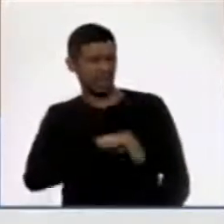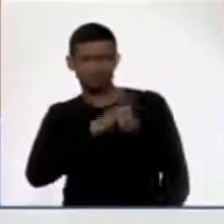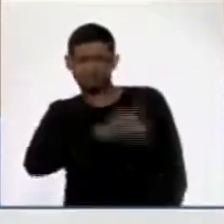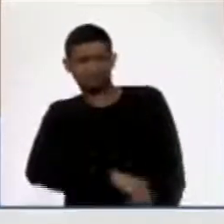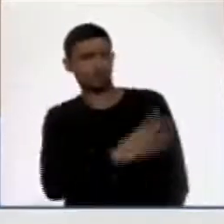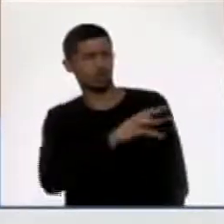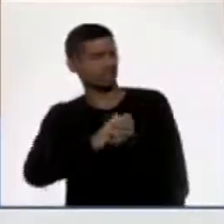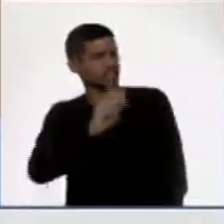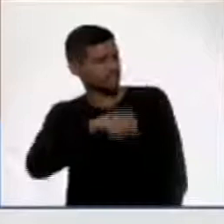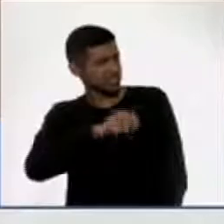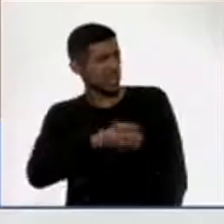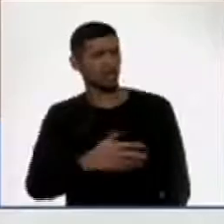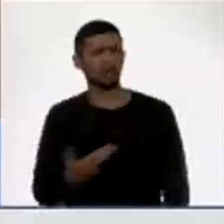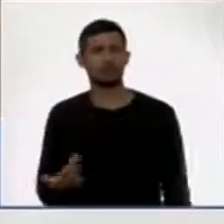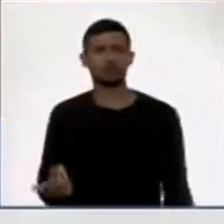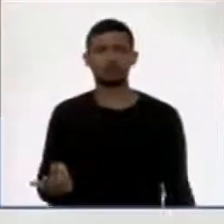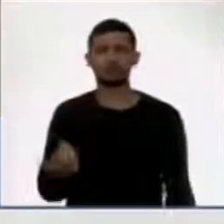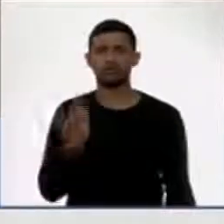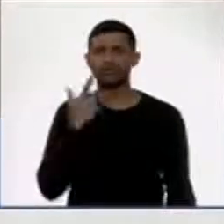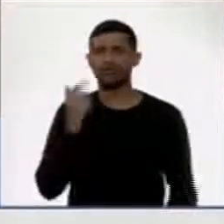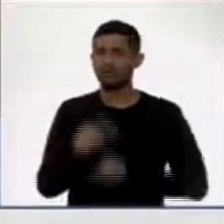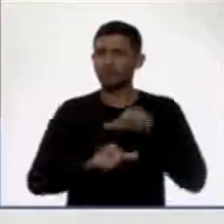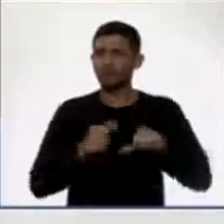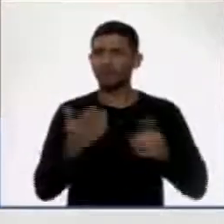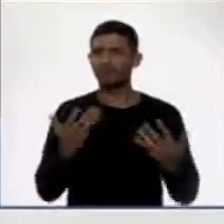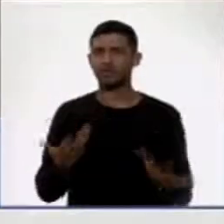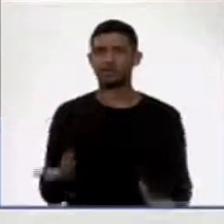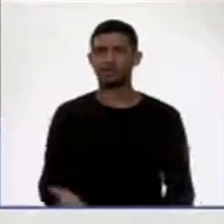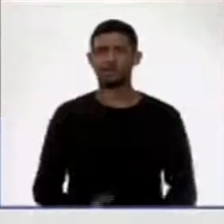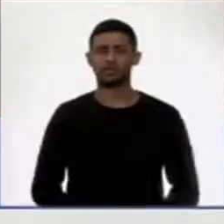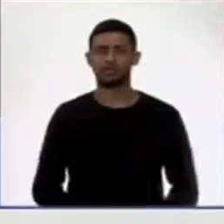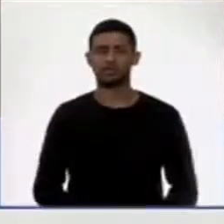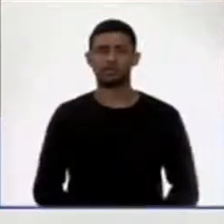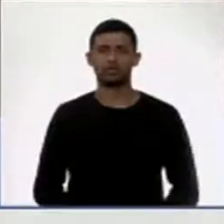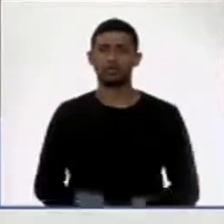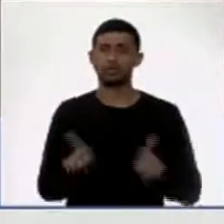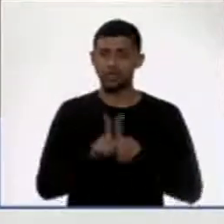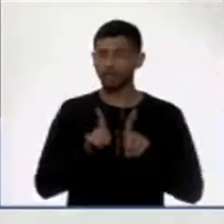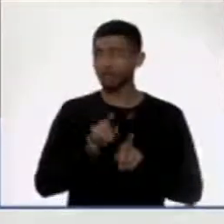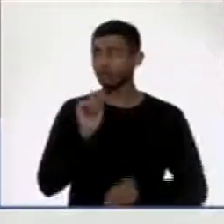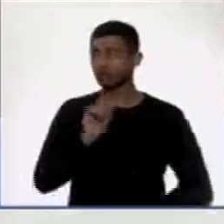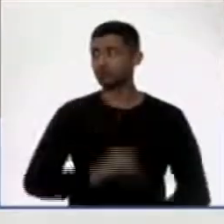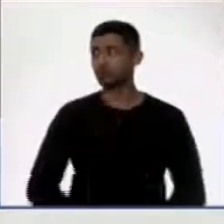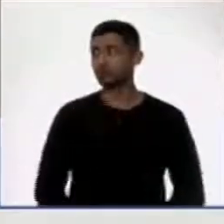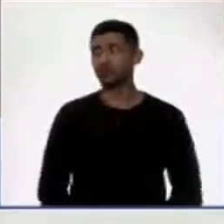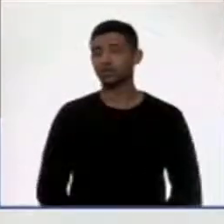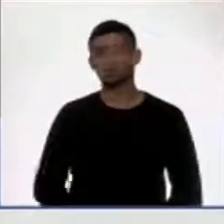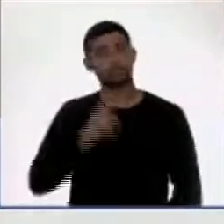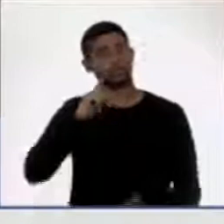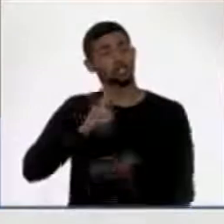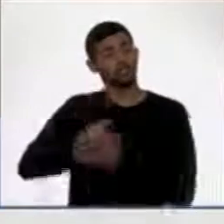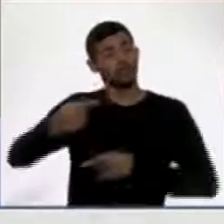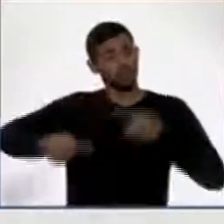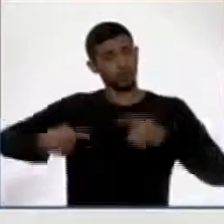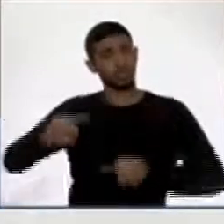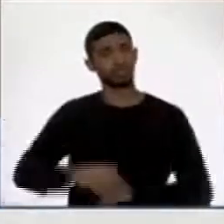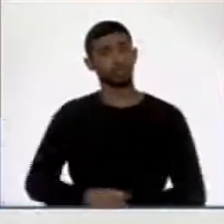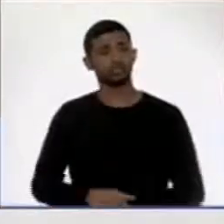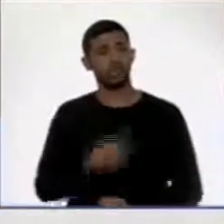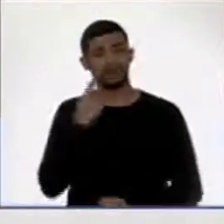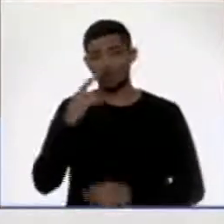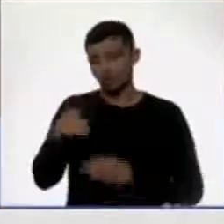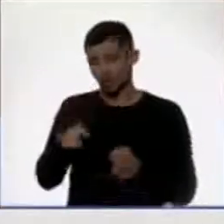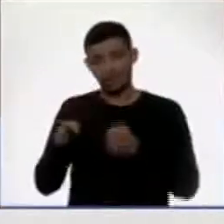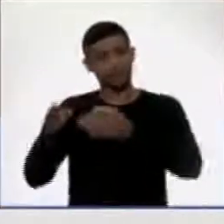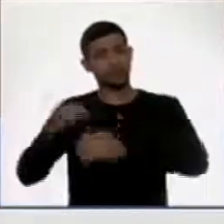o benefício de prestação continuada. Assim como também é uma opção política o